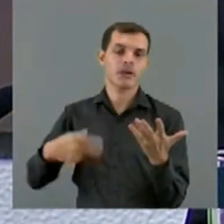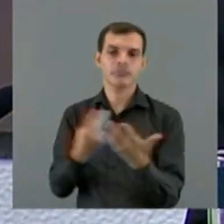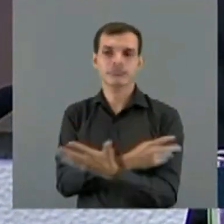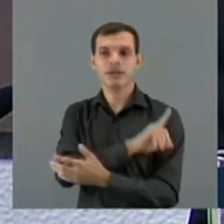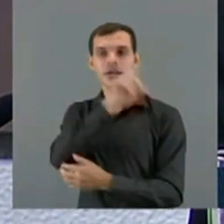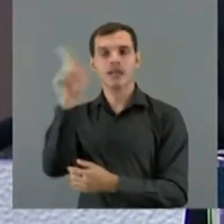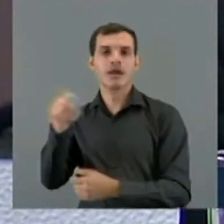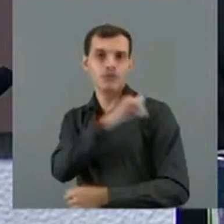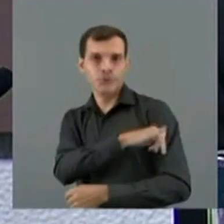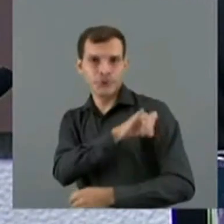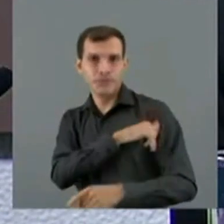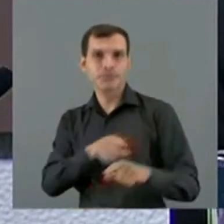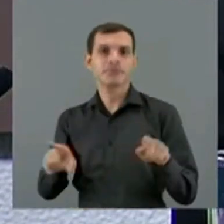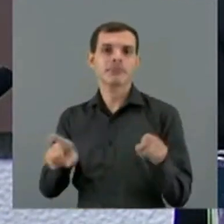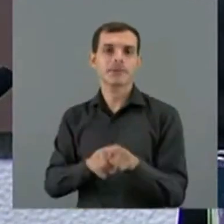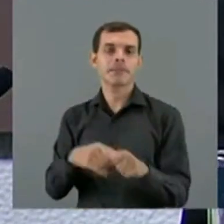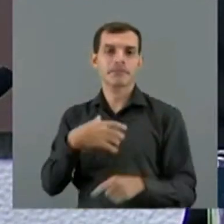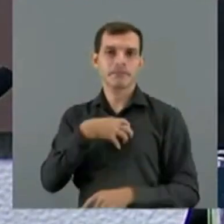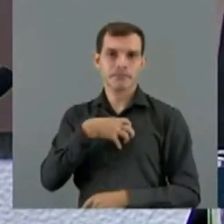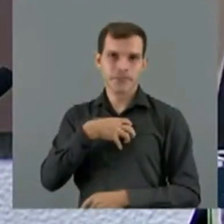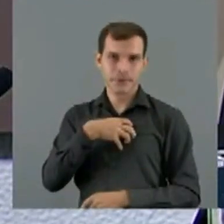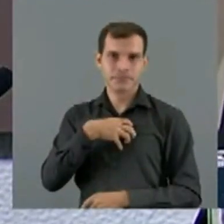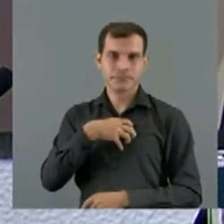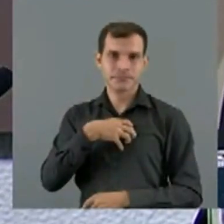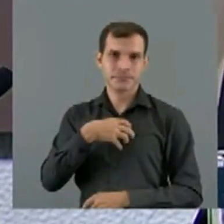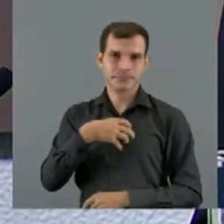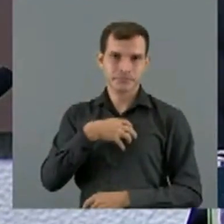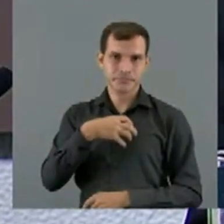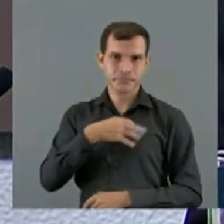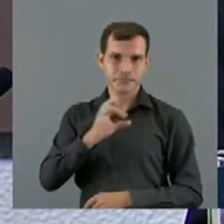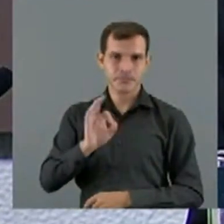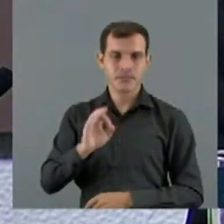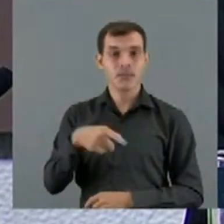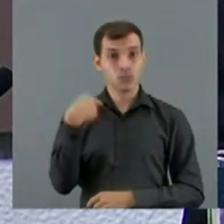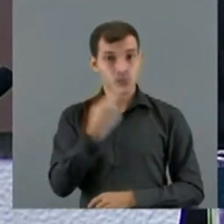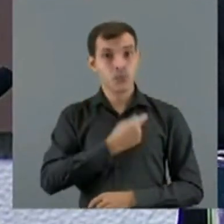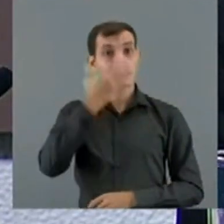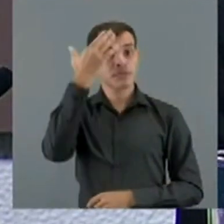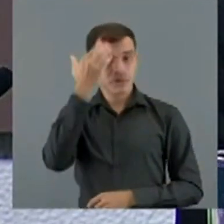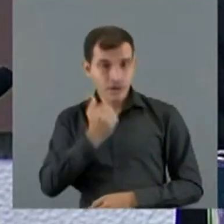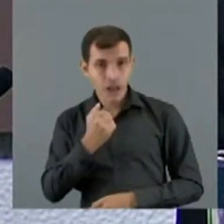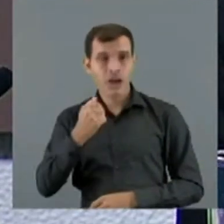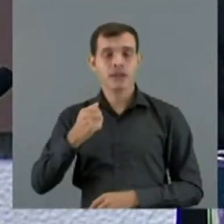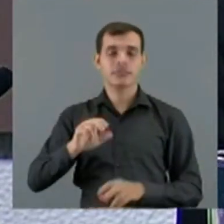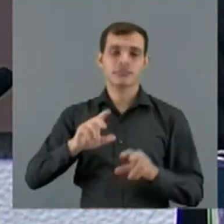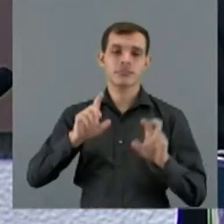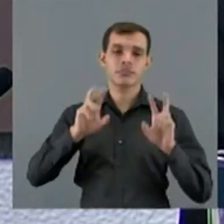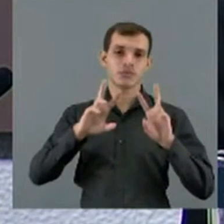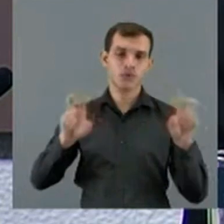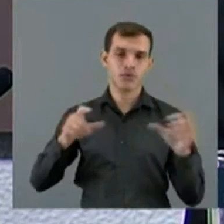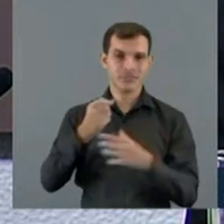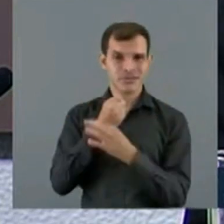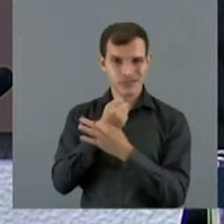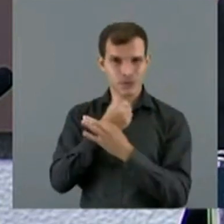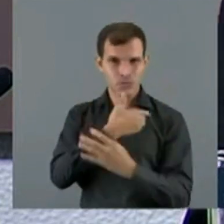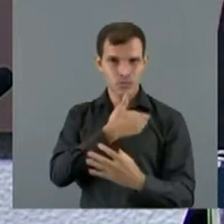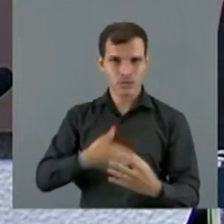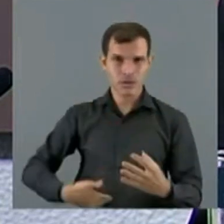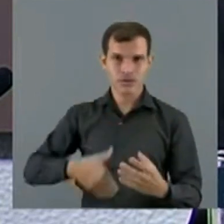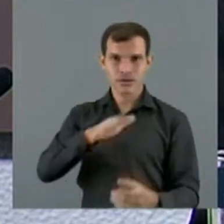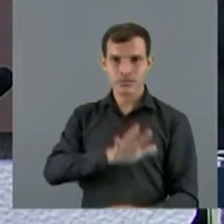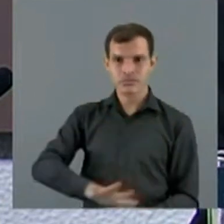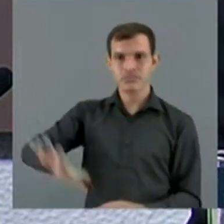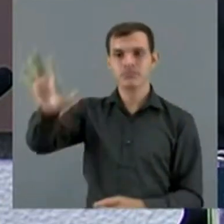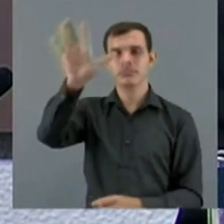Bahia. Nós sabemos que a segurança pública é um problema de ordem nacional. Os